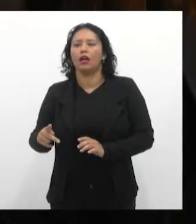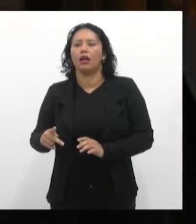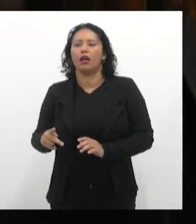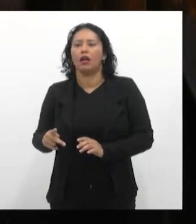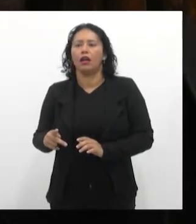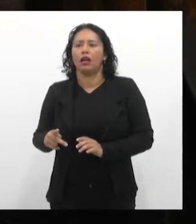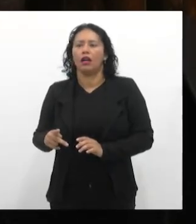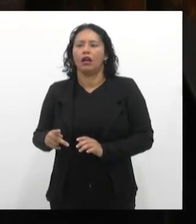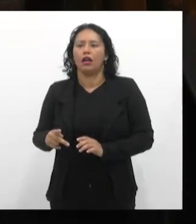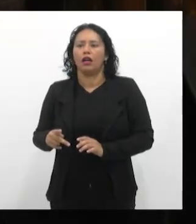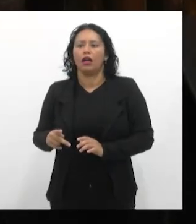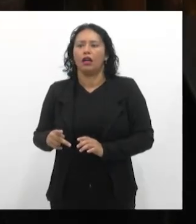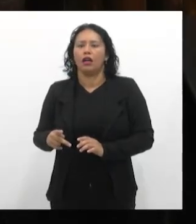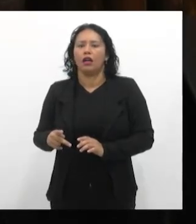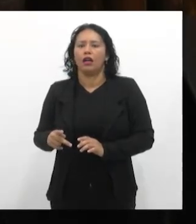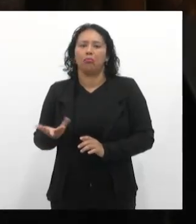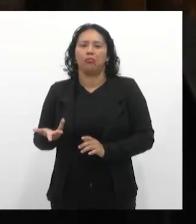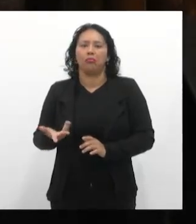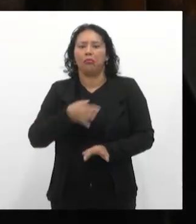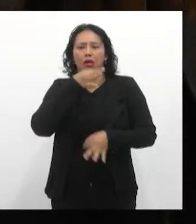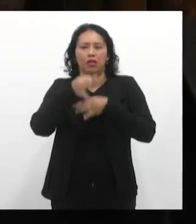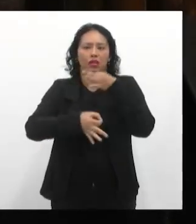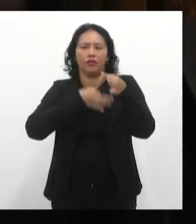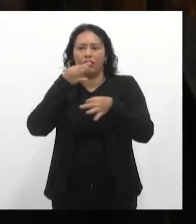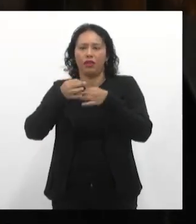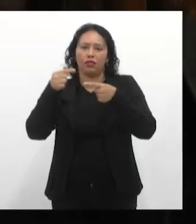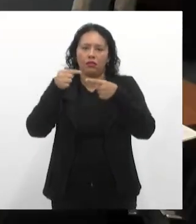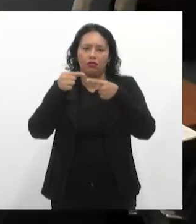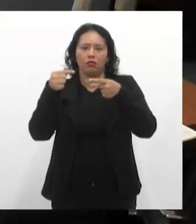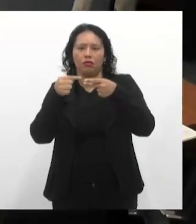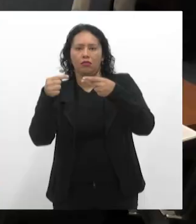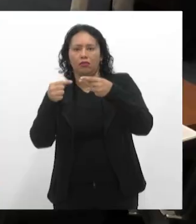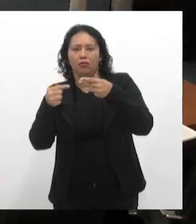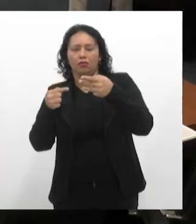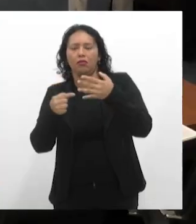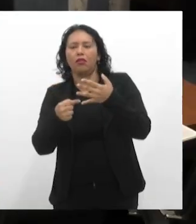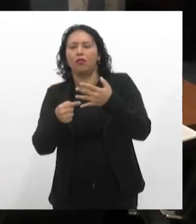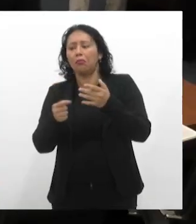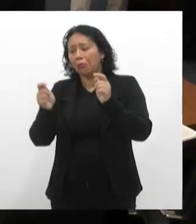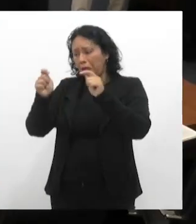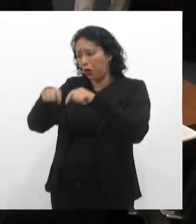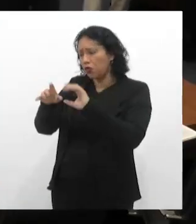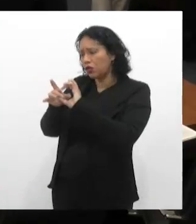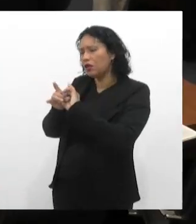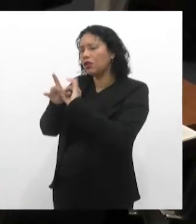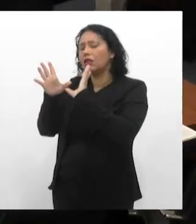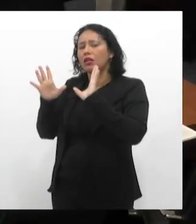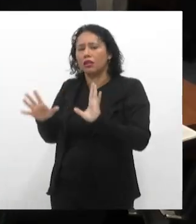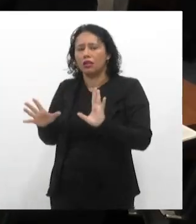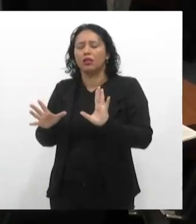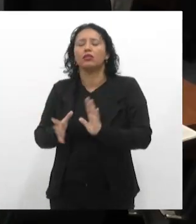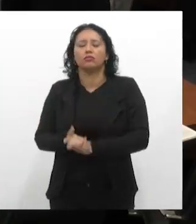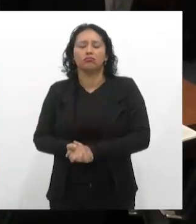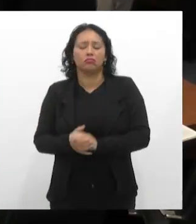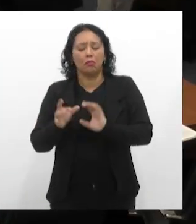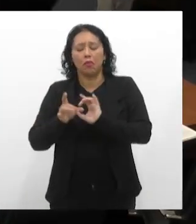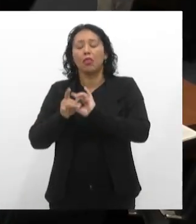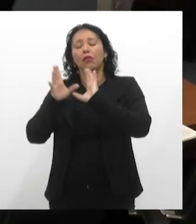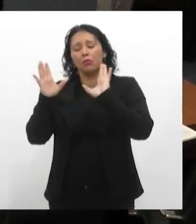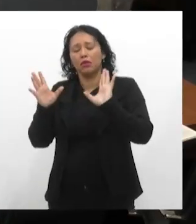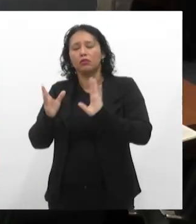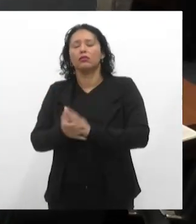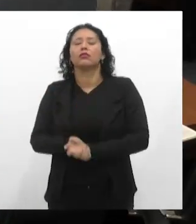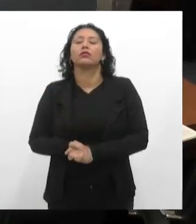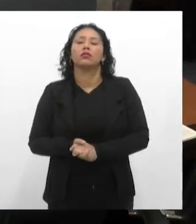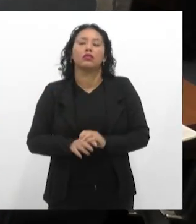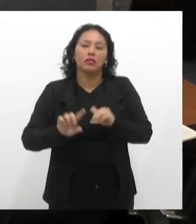os destaques logo ou eu defendo um por um? Pode defender, deputada Renata. Todos? Sua palavra, pode. Tá. Então,